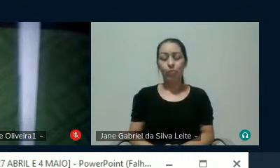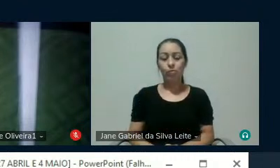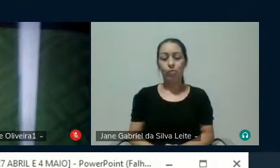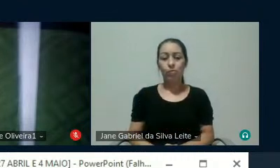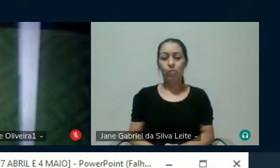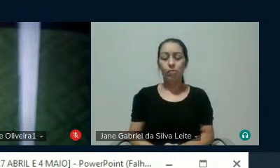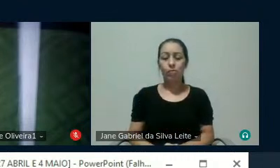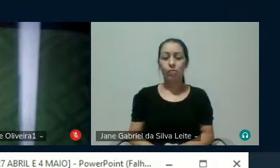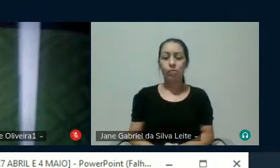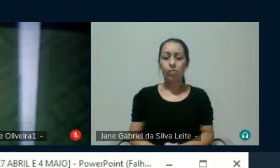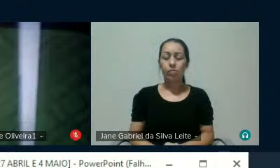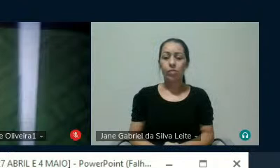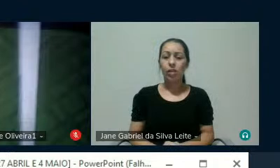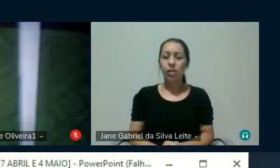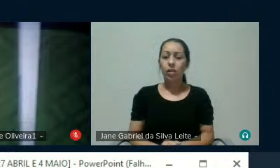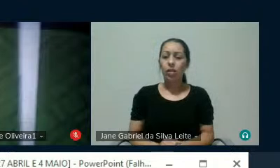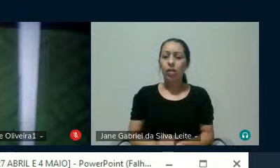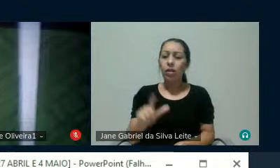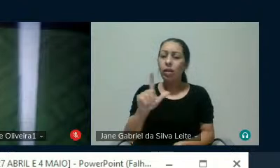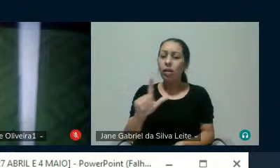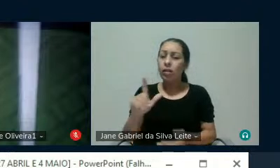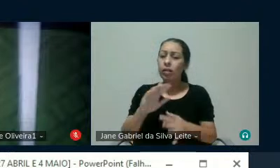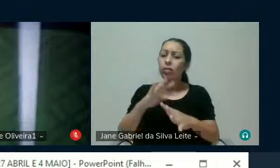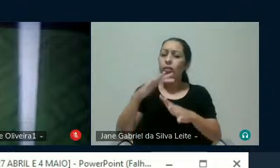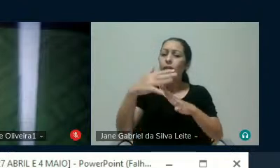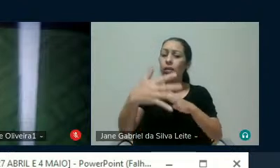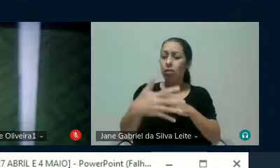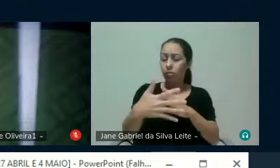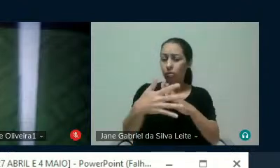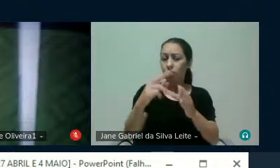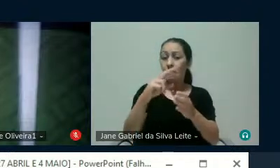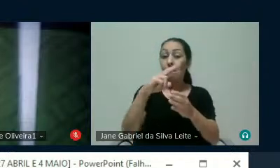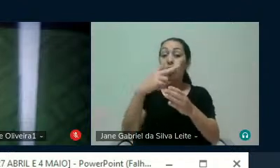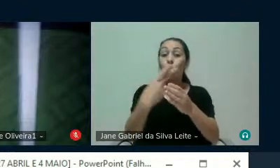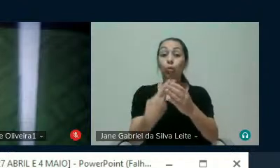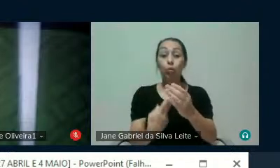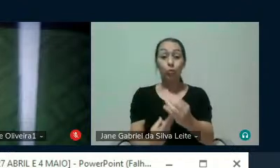A literatura em Libras, elas são bilíngues.